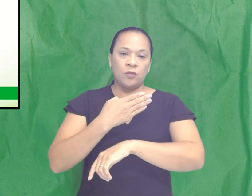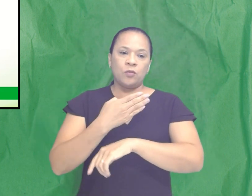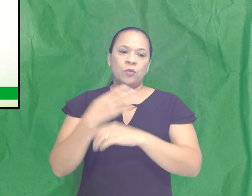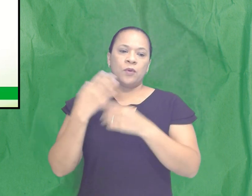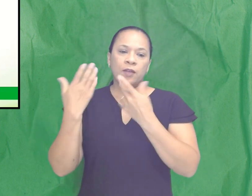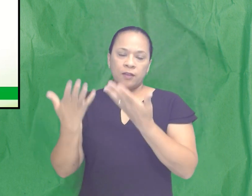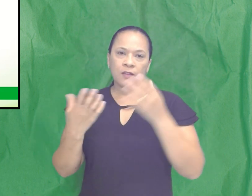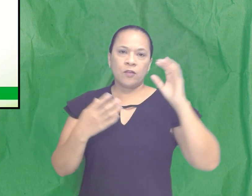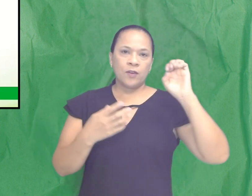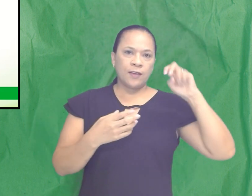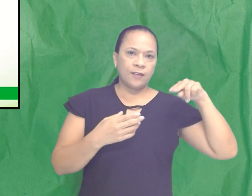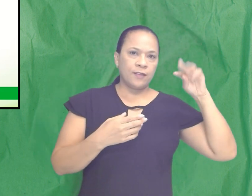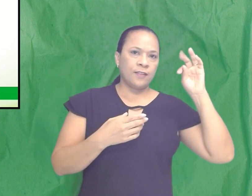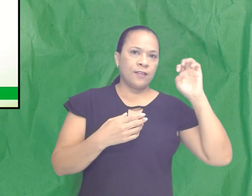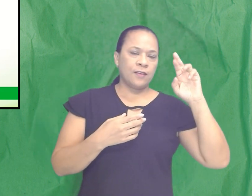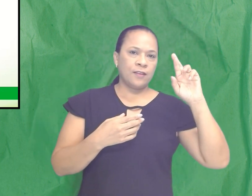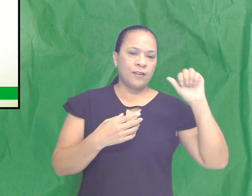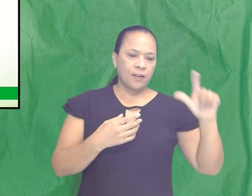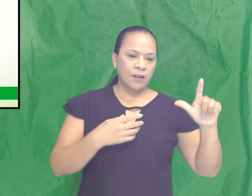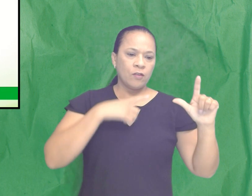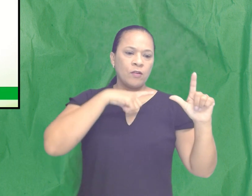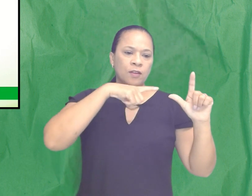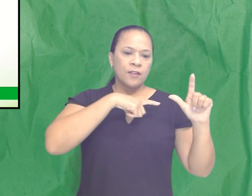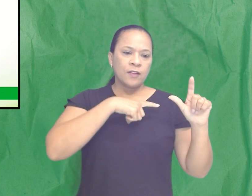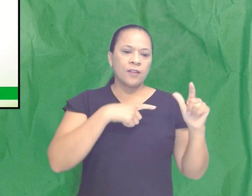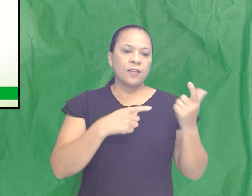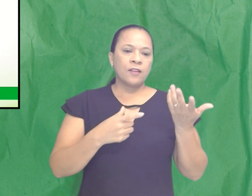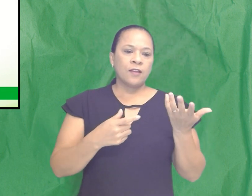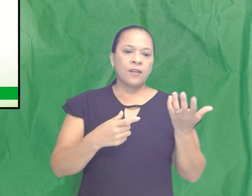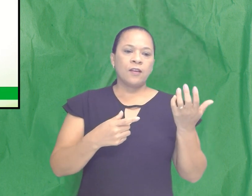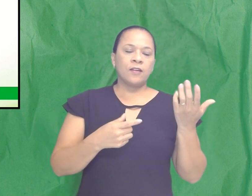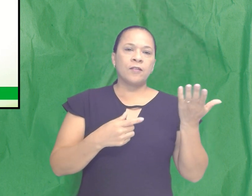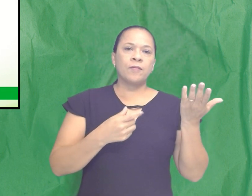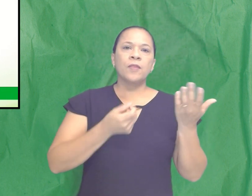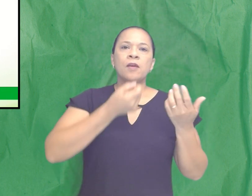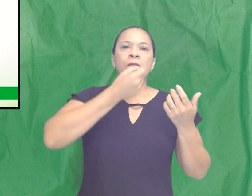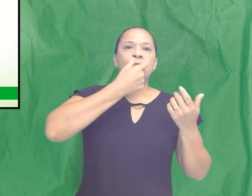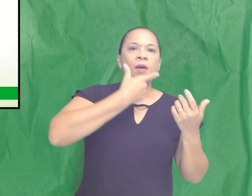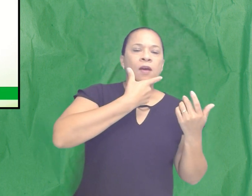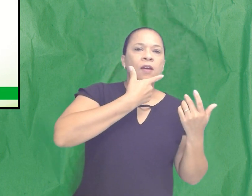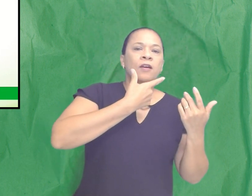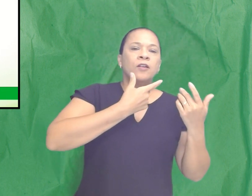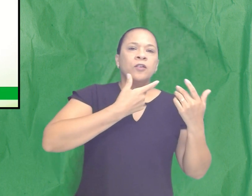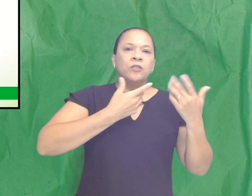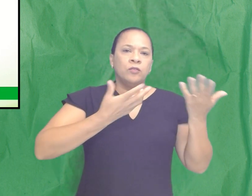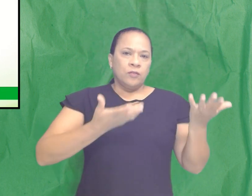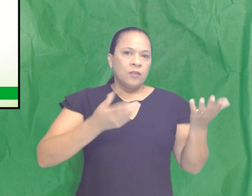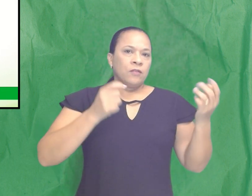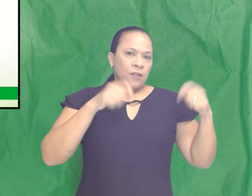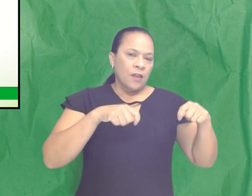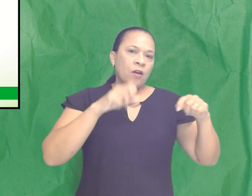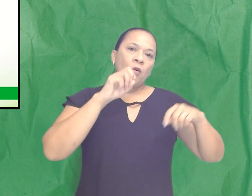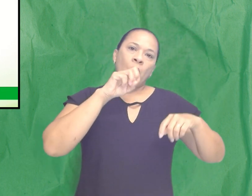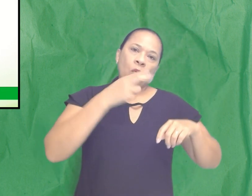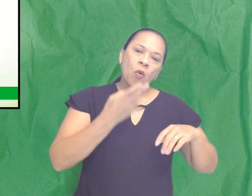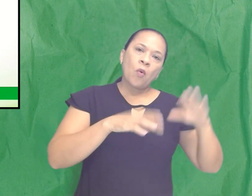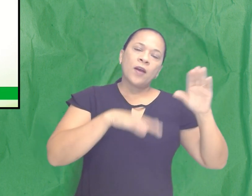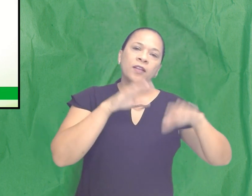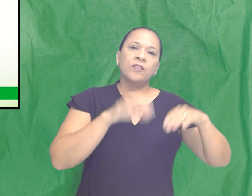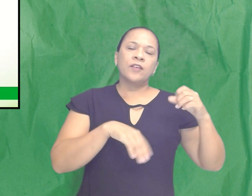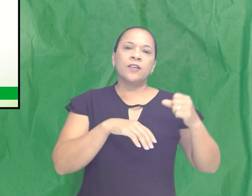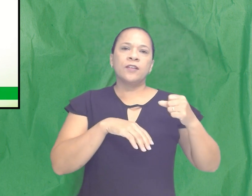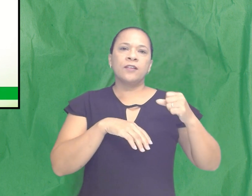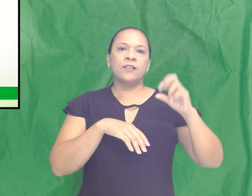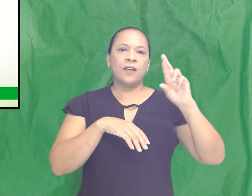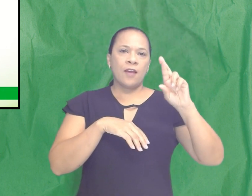Então, nós temos a via enteral, oral, sublingual e retal. Oral, ela é a via mais comum,